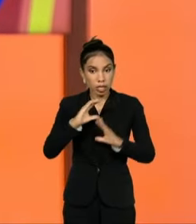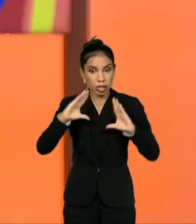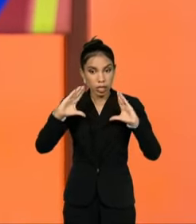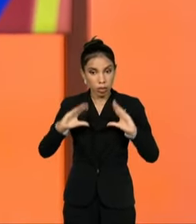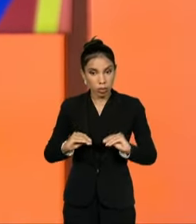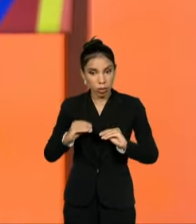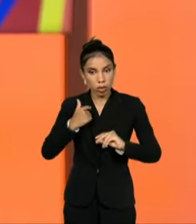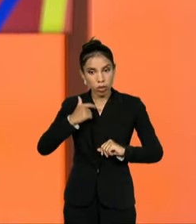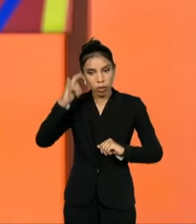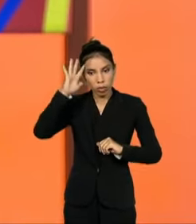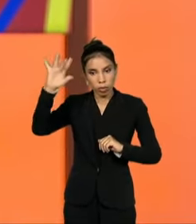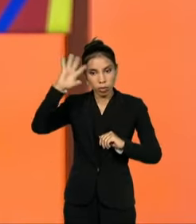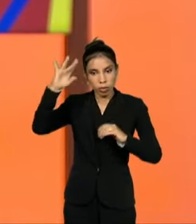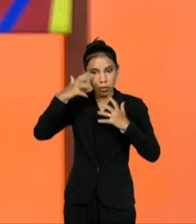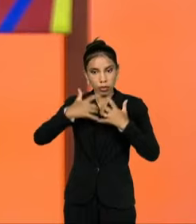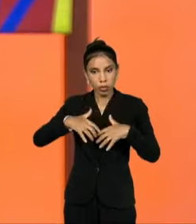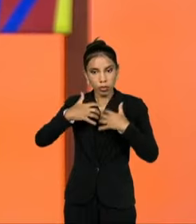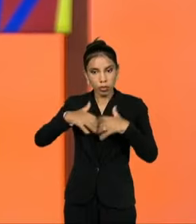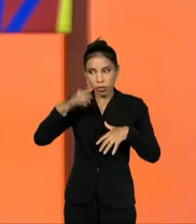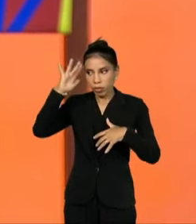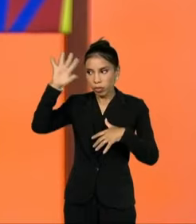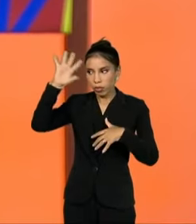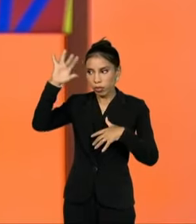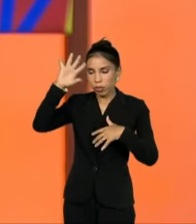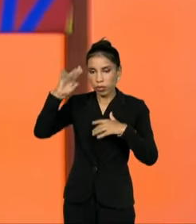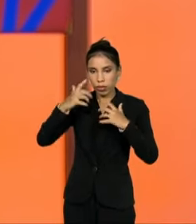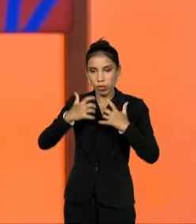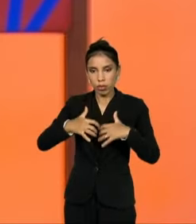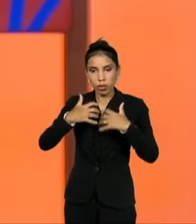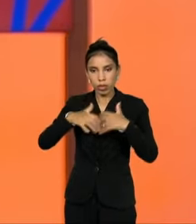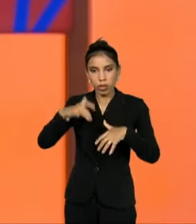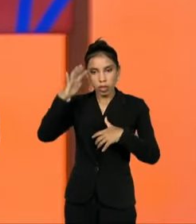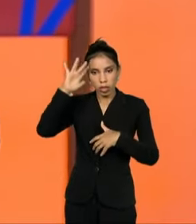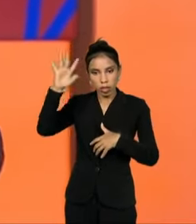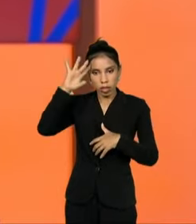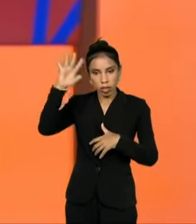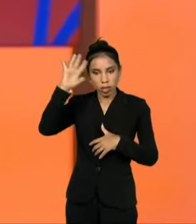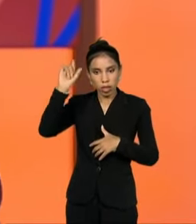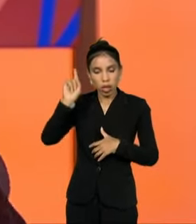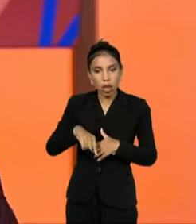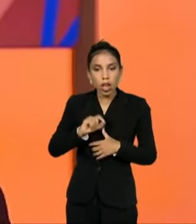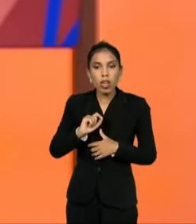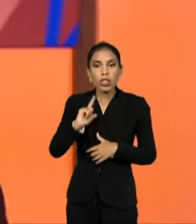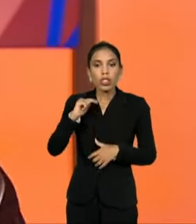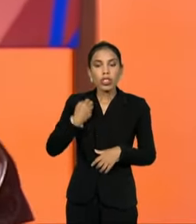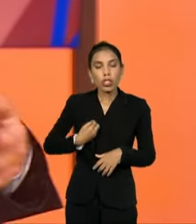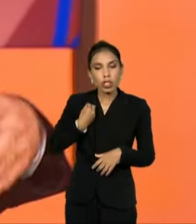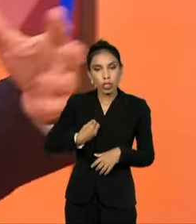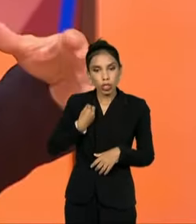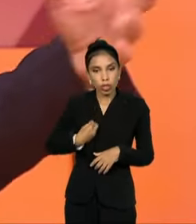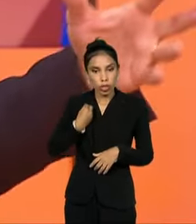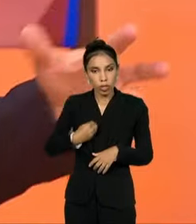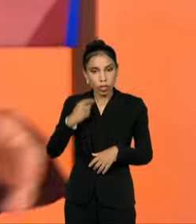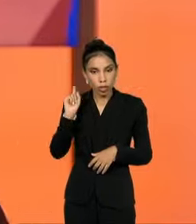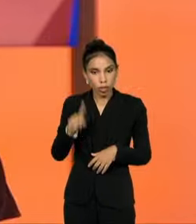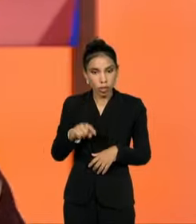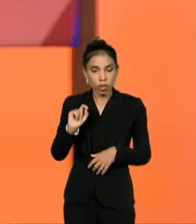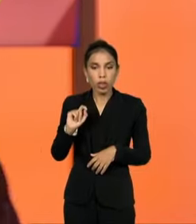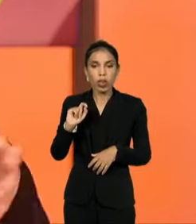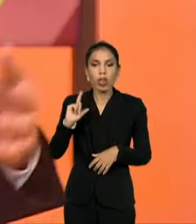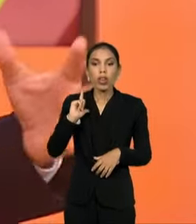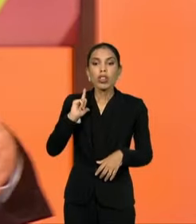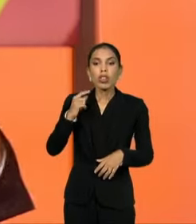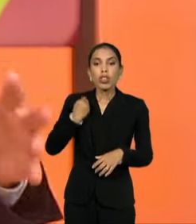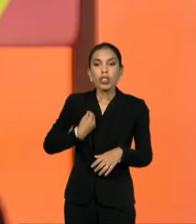em casa pensando muito, assim, eu... Por acaso, assim, essas coisas da vida, né? Assim, tinha um material de ex-campanhas minhas que